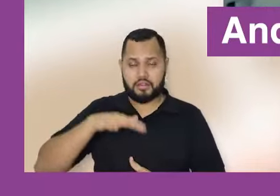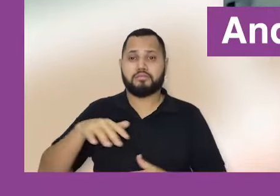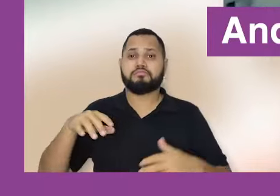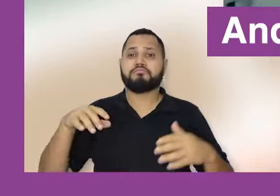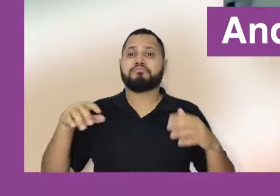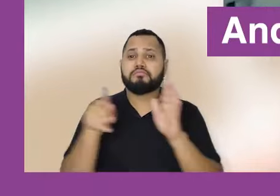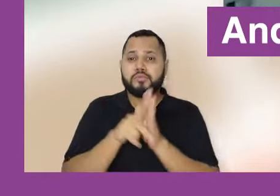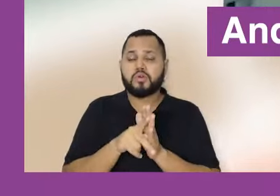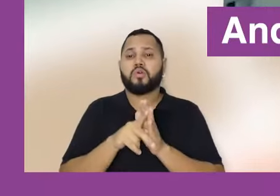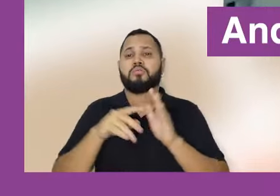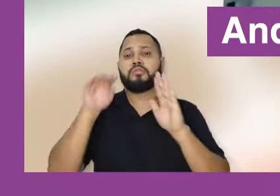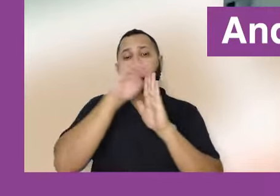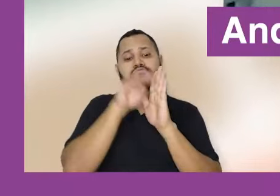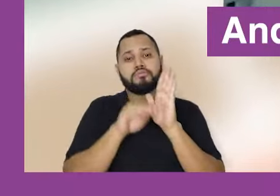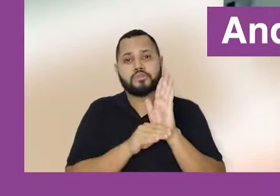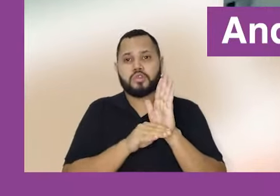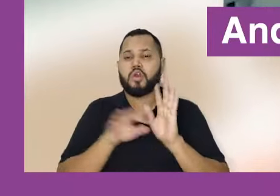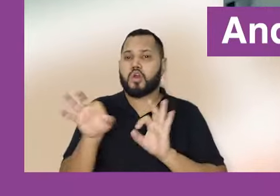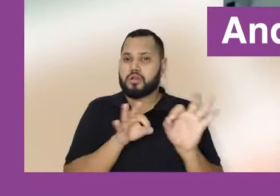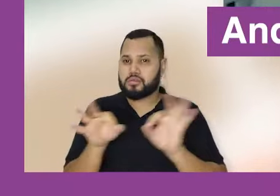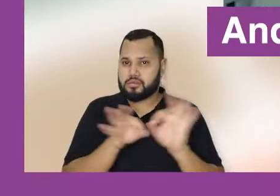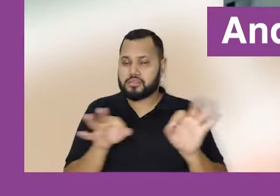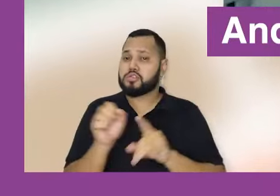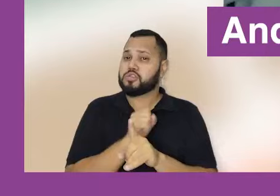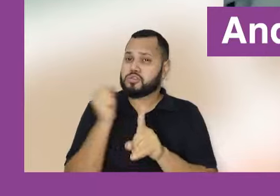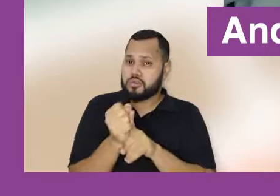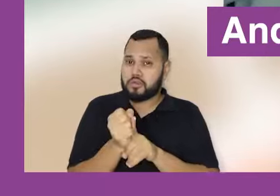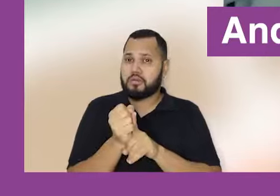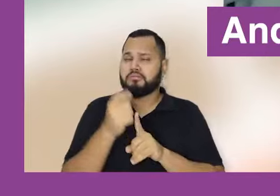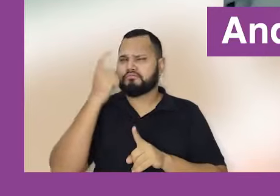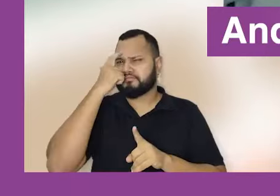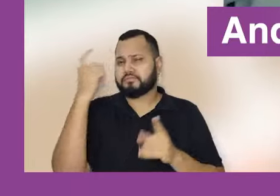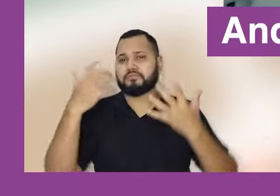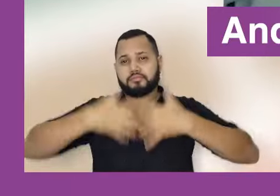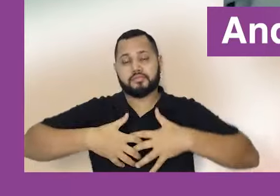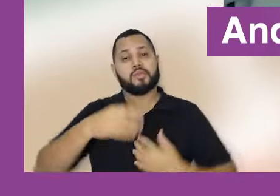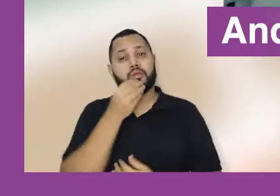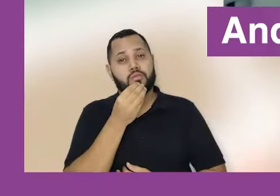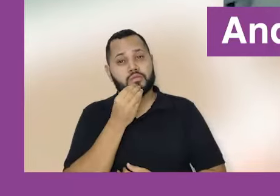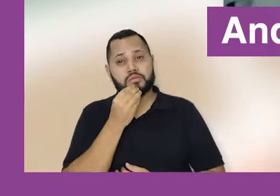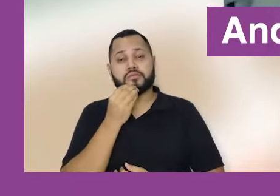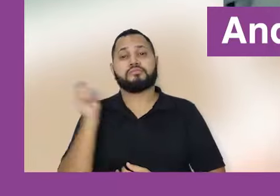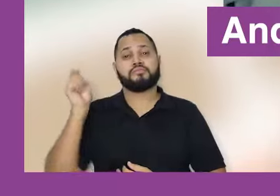pirâmide organizacional e social as pessoas possam ter a oportunidade